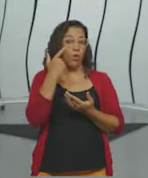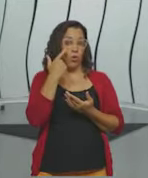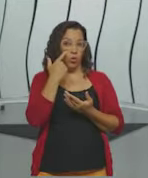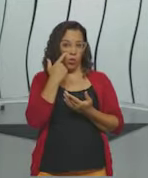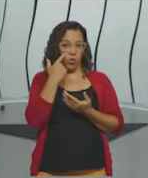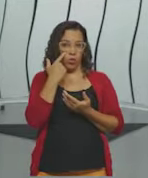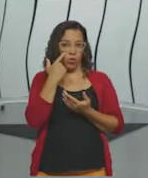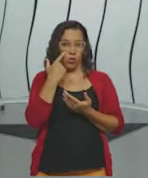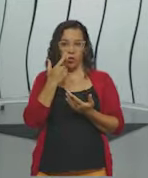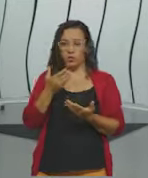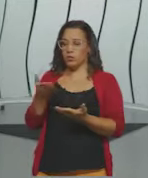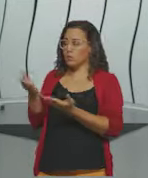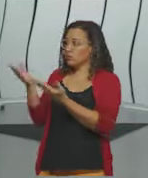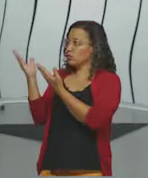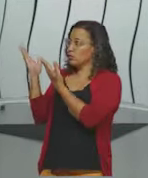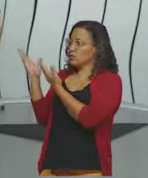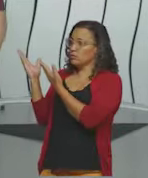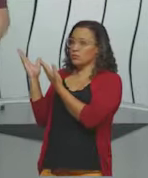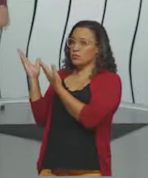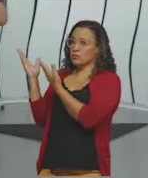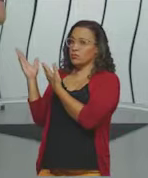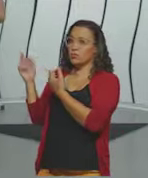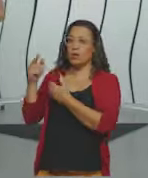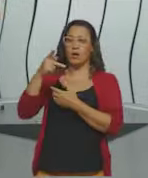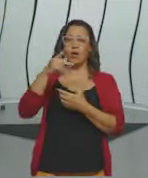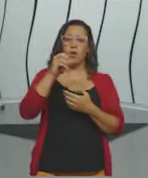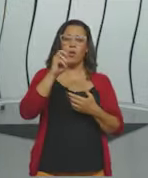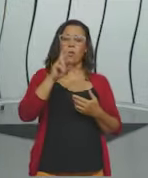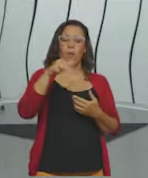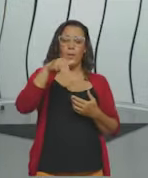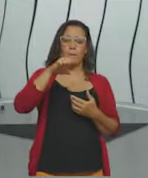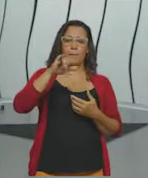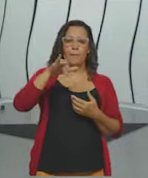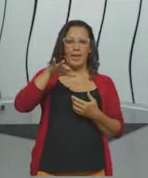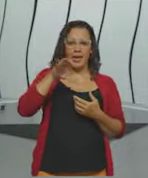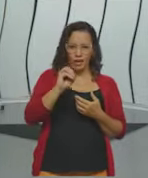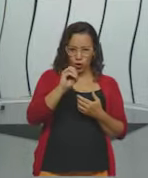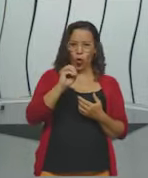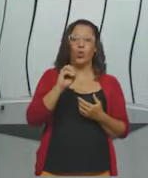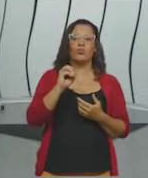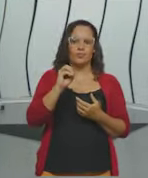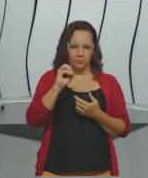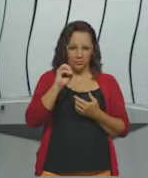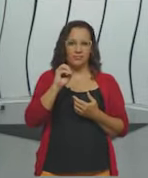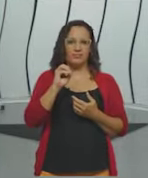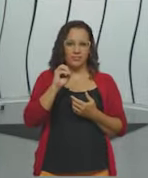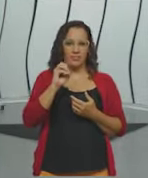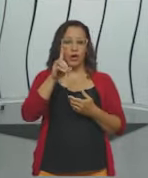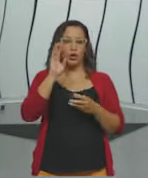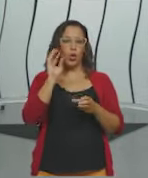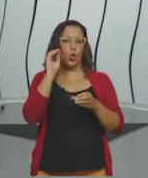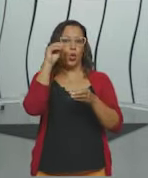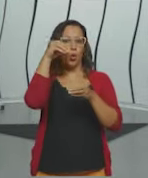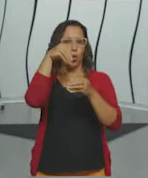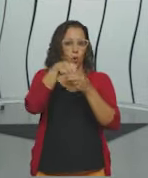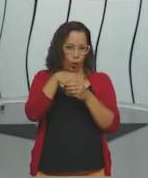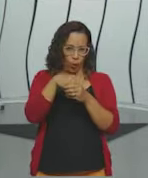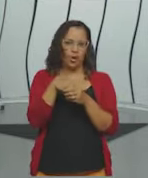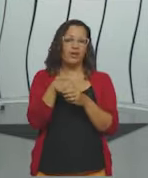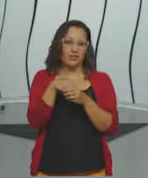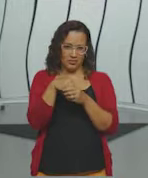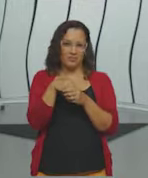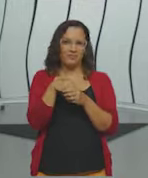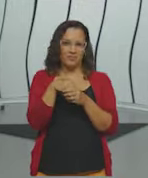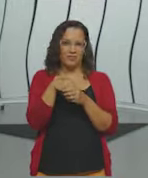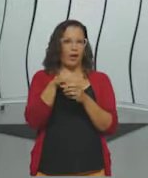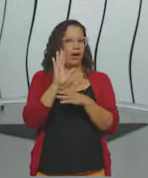olha, por meio de. Ela é uma expressão clássica para introduzir o seu modo e que